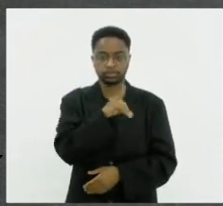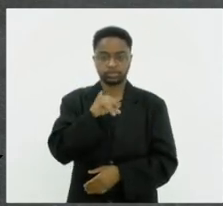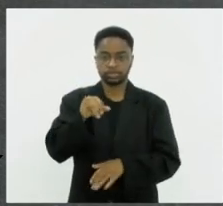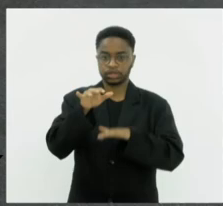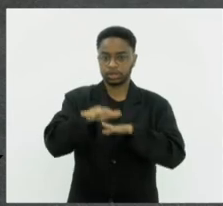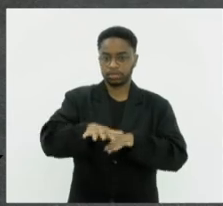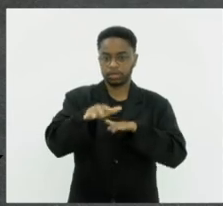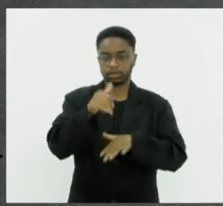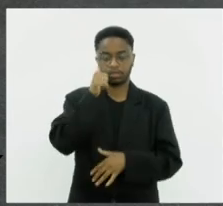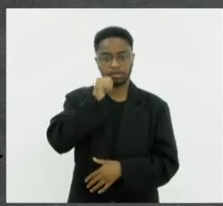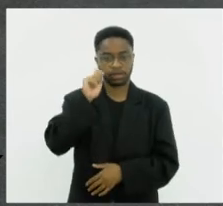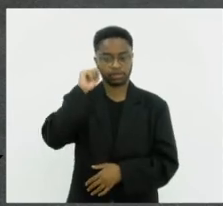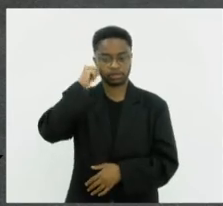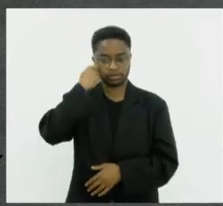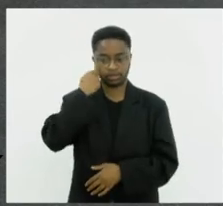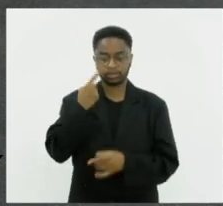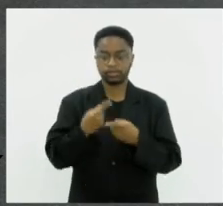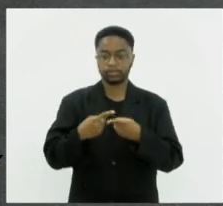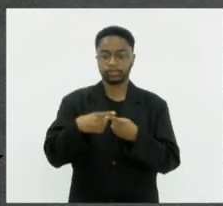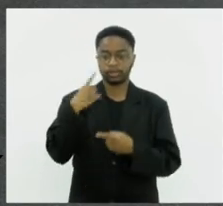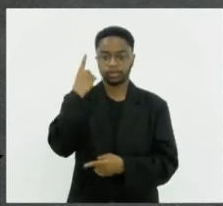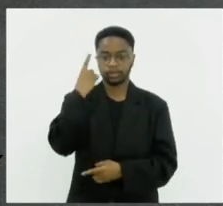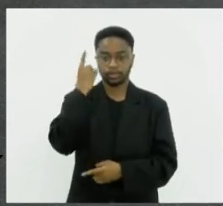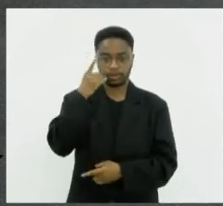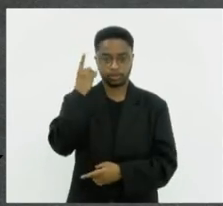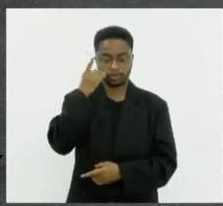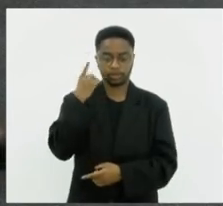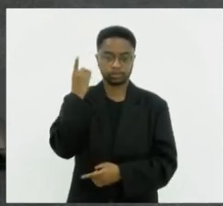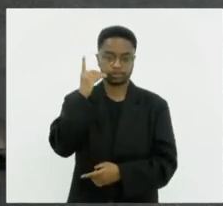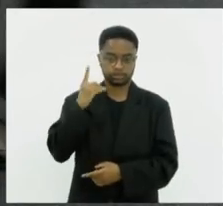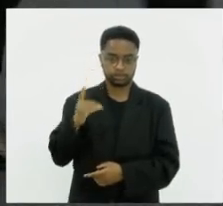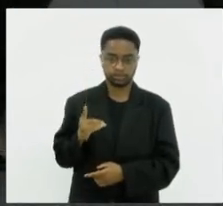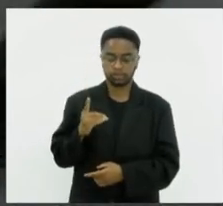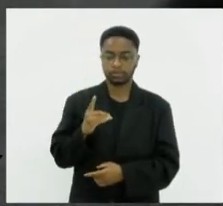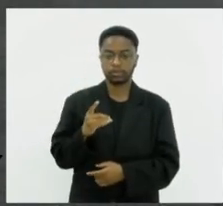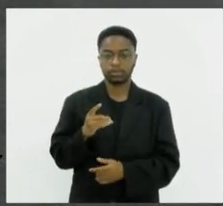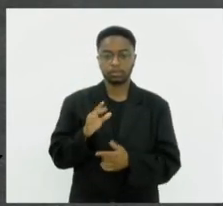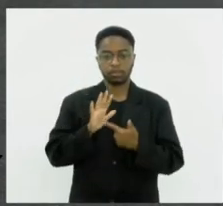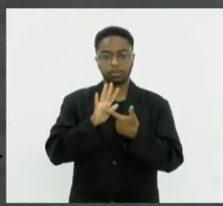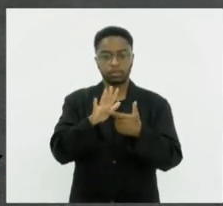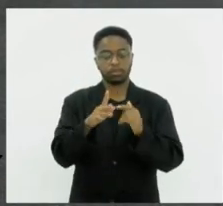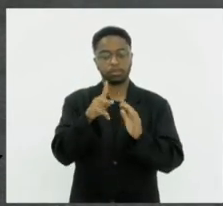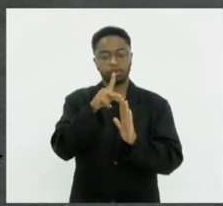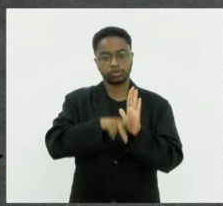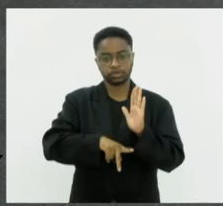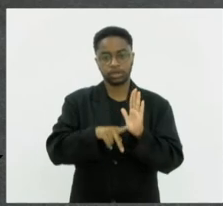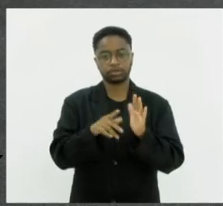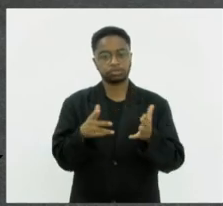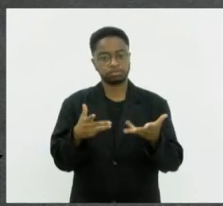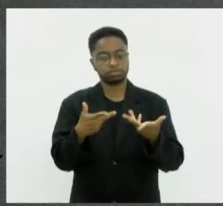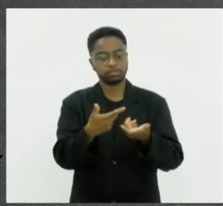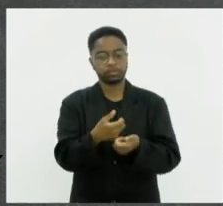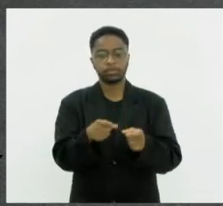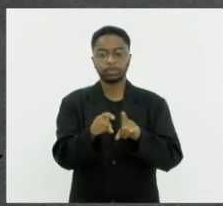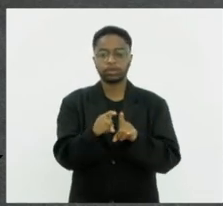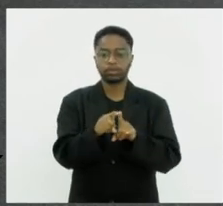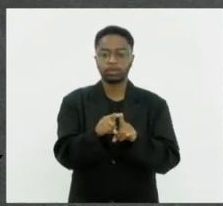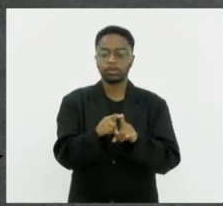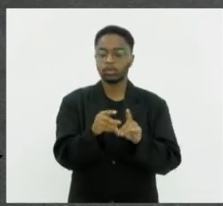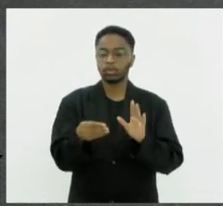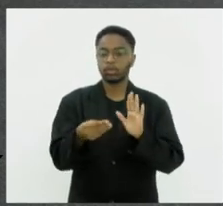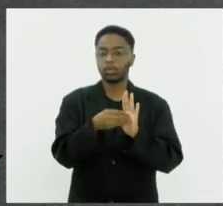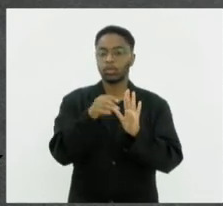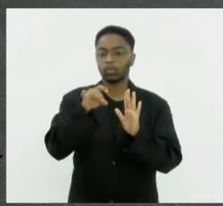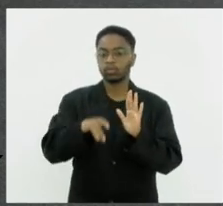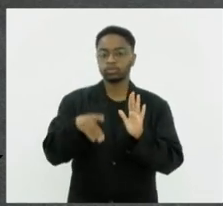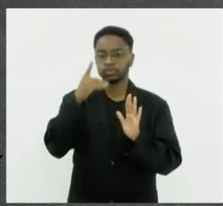Mulheres Negras. Deputada Dani Balbi foi muito feliz com a apresentação desse projeto, inclusive incluindo o último domingo